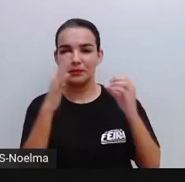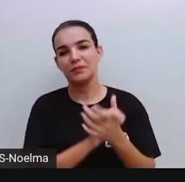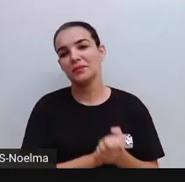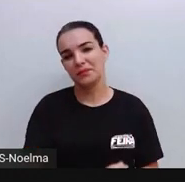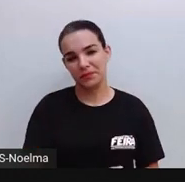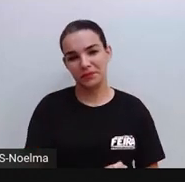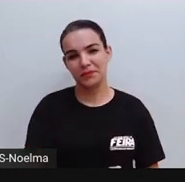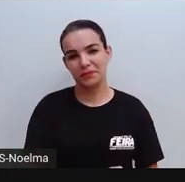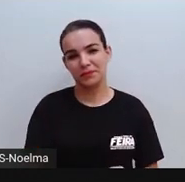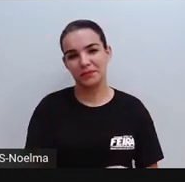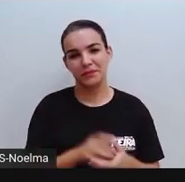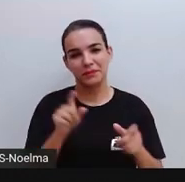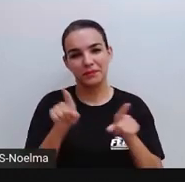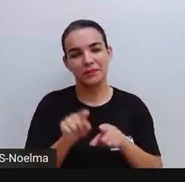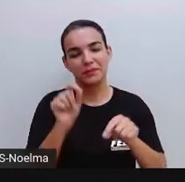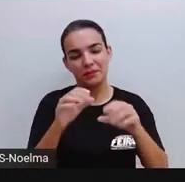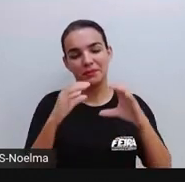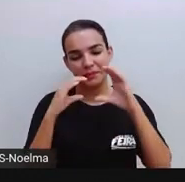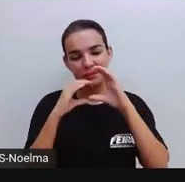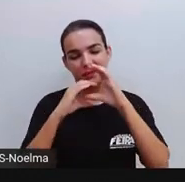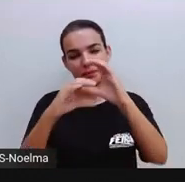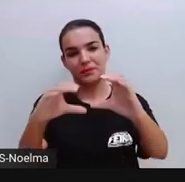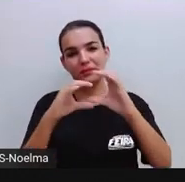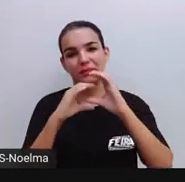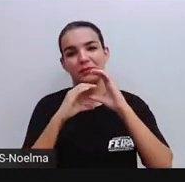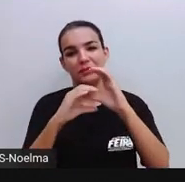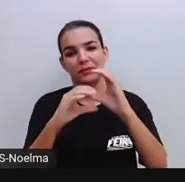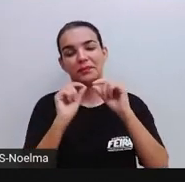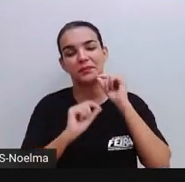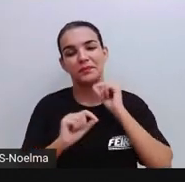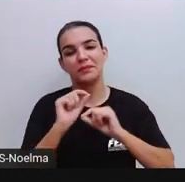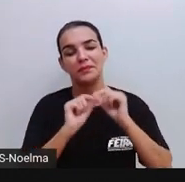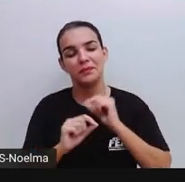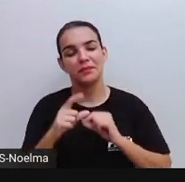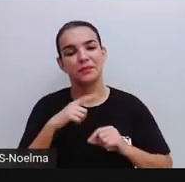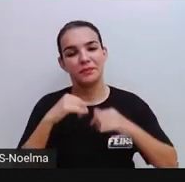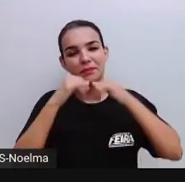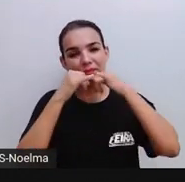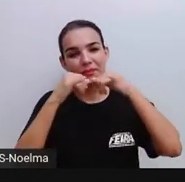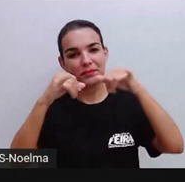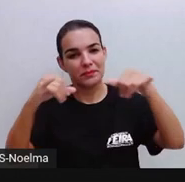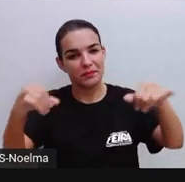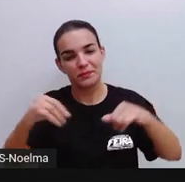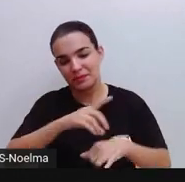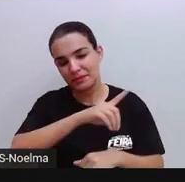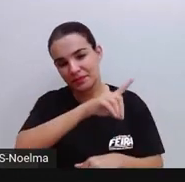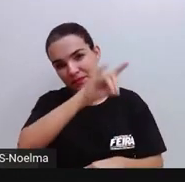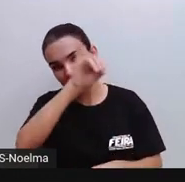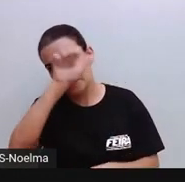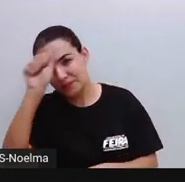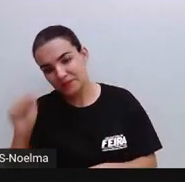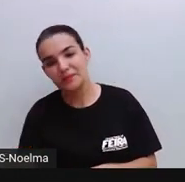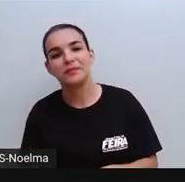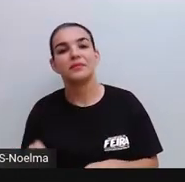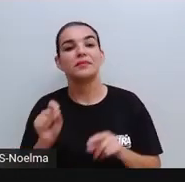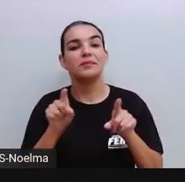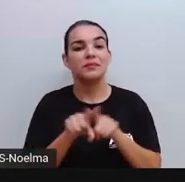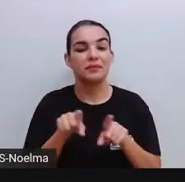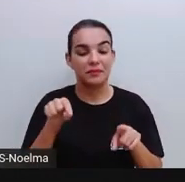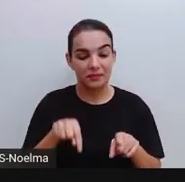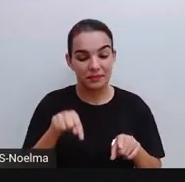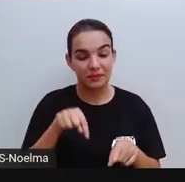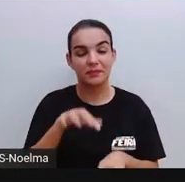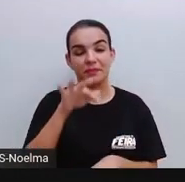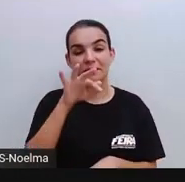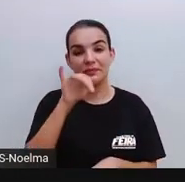transmite aí é várias notícias ao longo do dia certo para nós